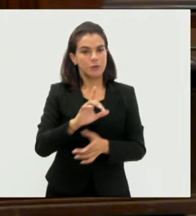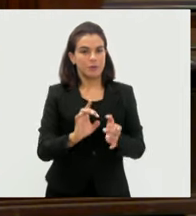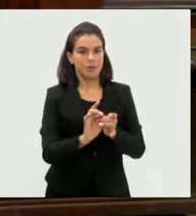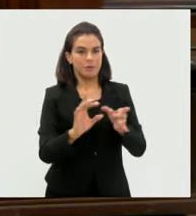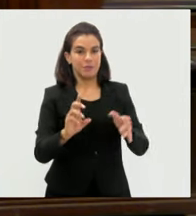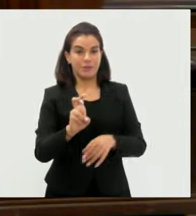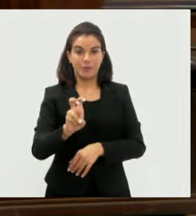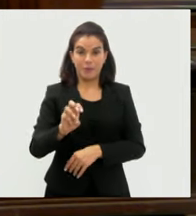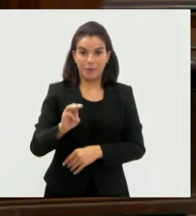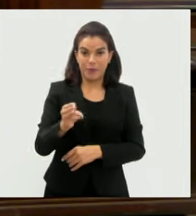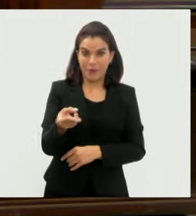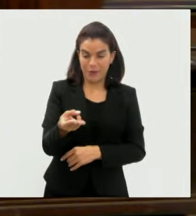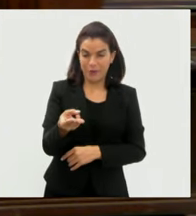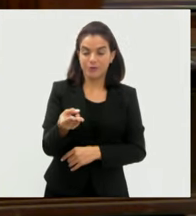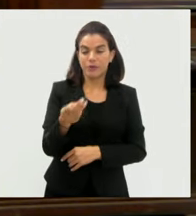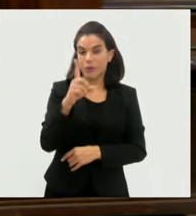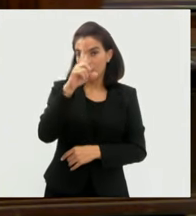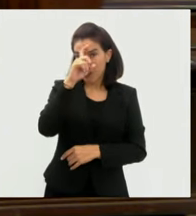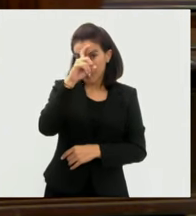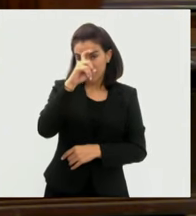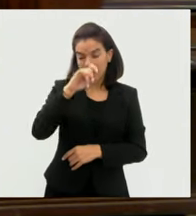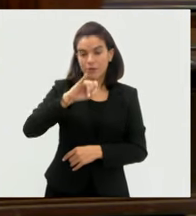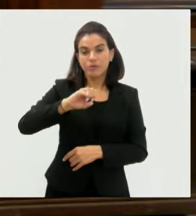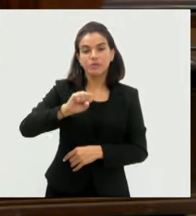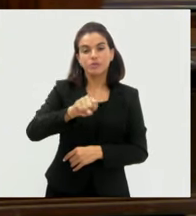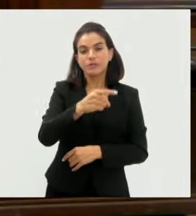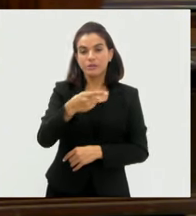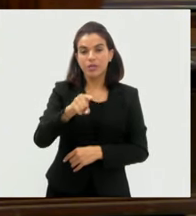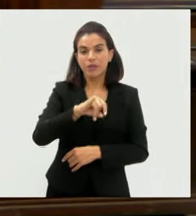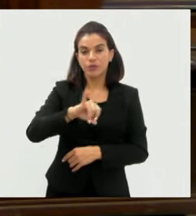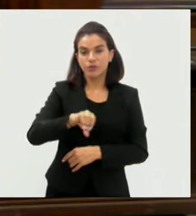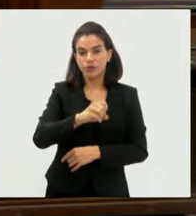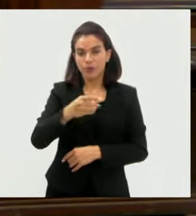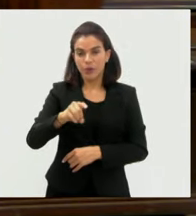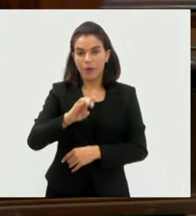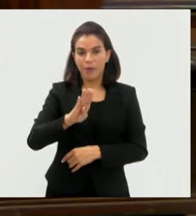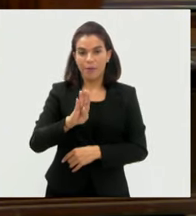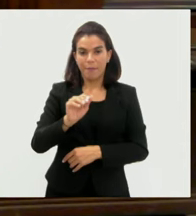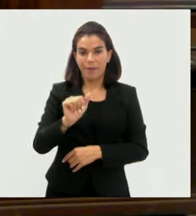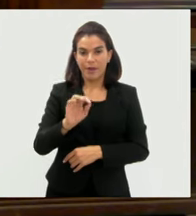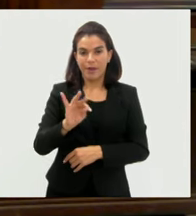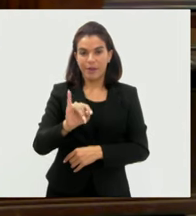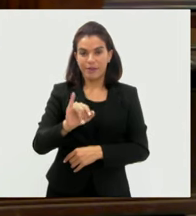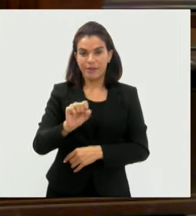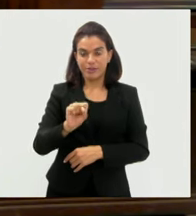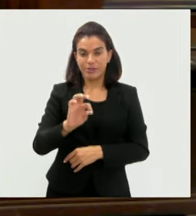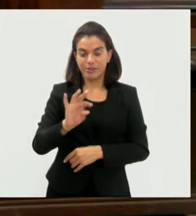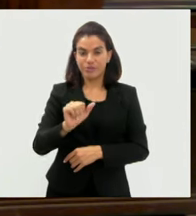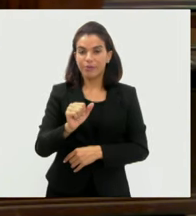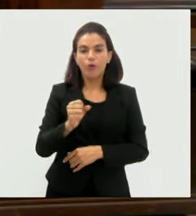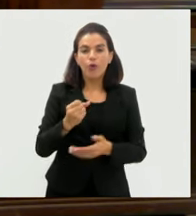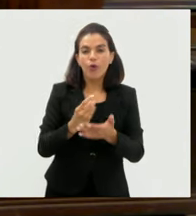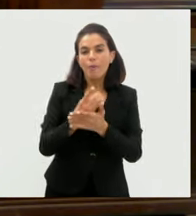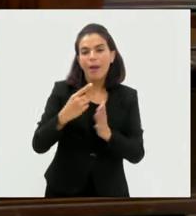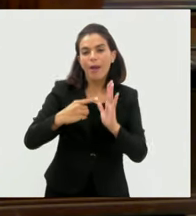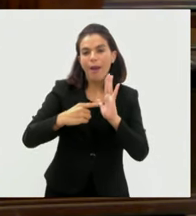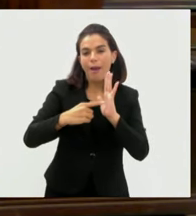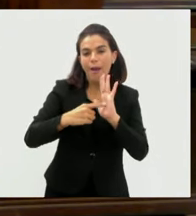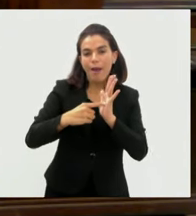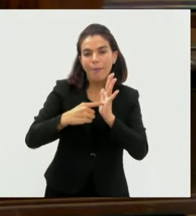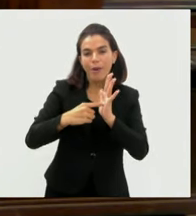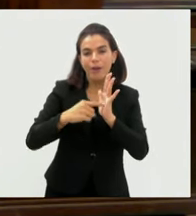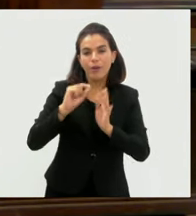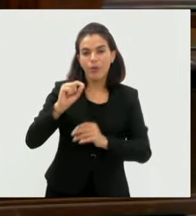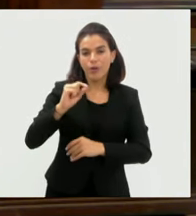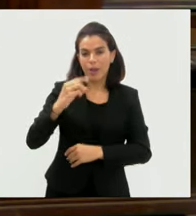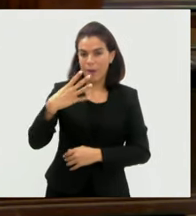milhões para o Hospital São João Batista, para a compra do aparelho de radioterapia, que